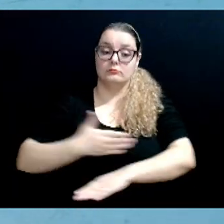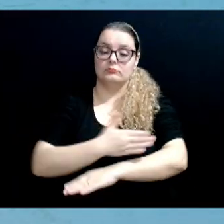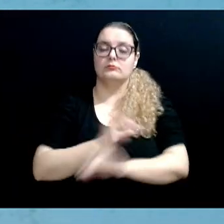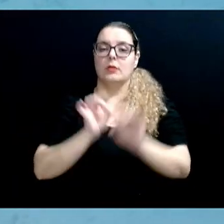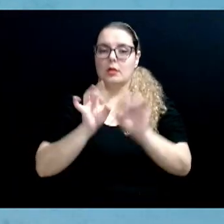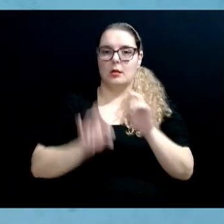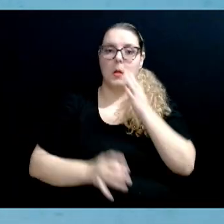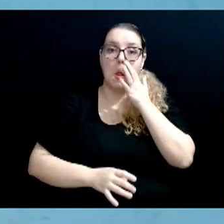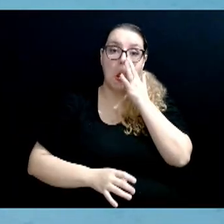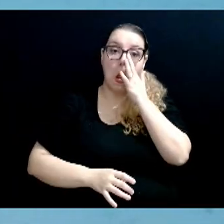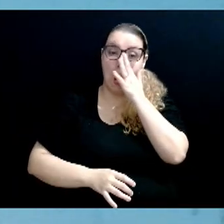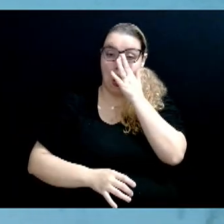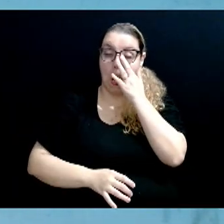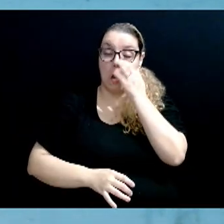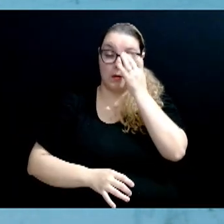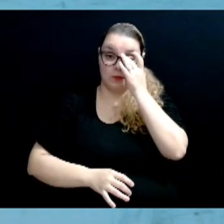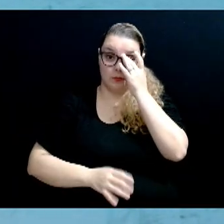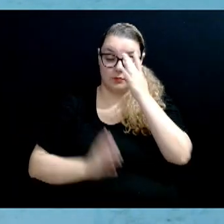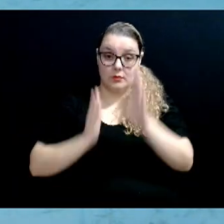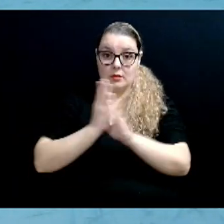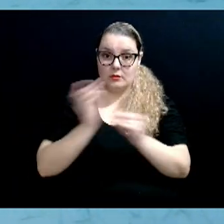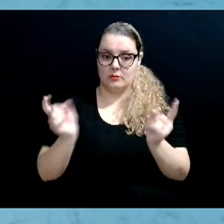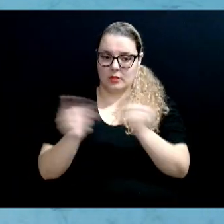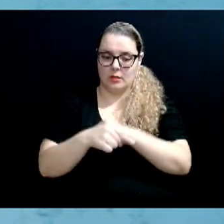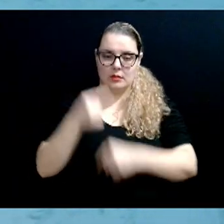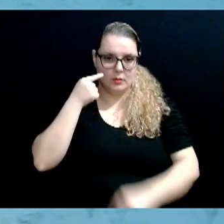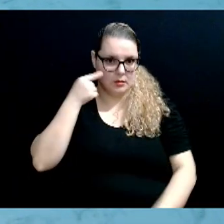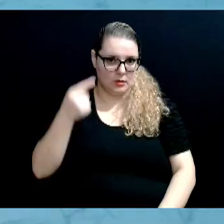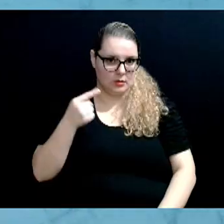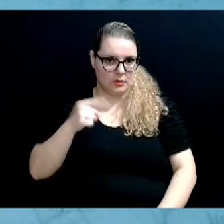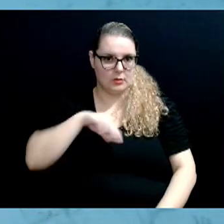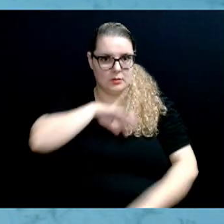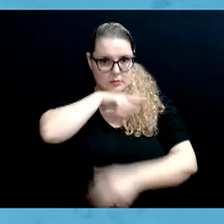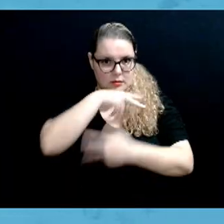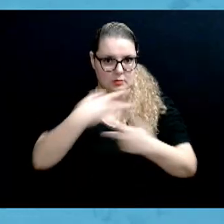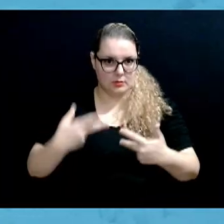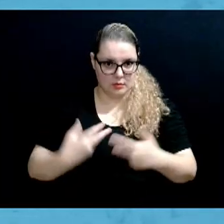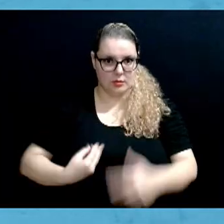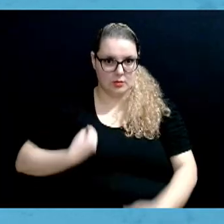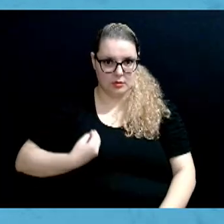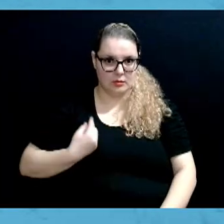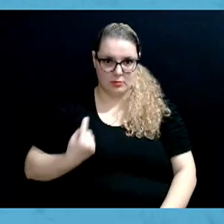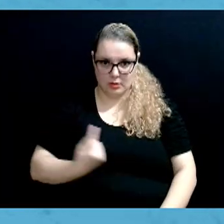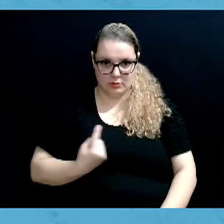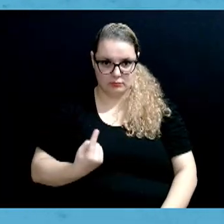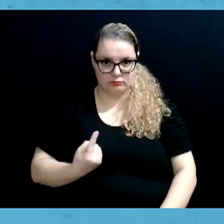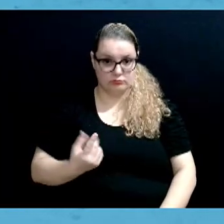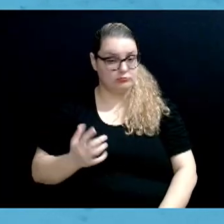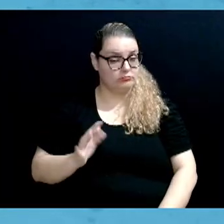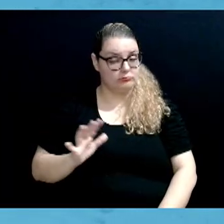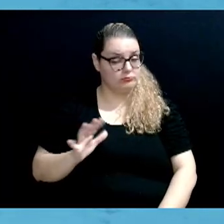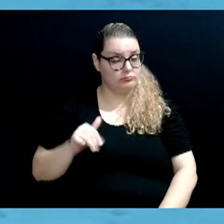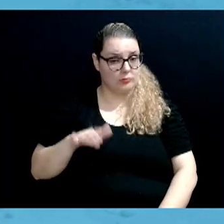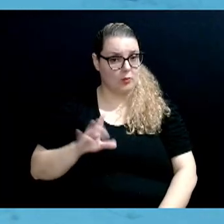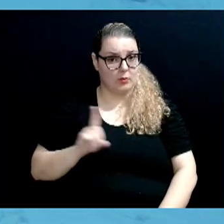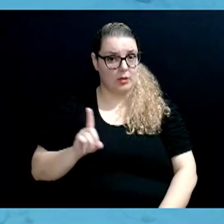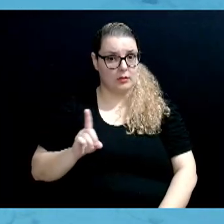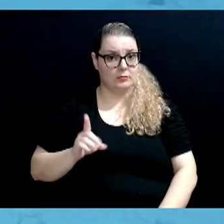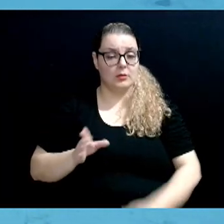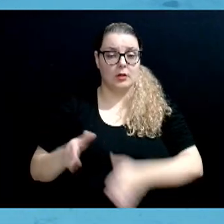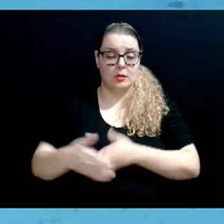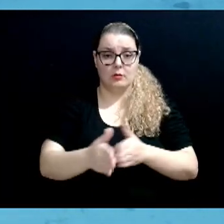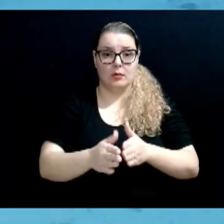descoberta contraria a ideia de que esses animais vivem de forma solitária. A pesquisa foi conduzida por cientistas